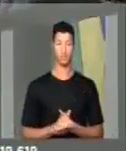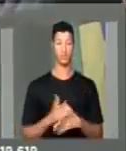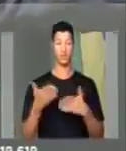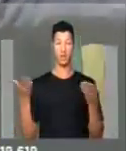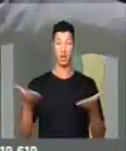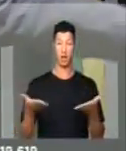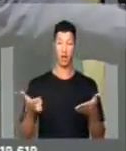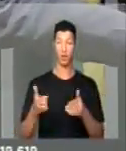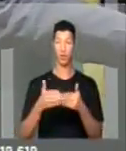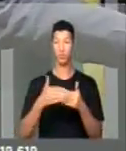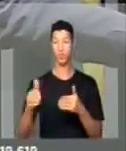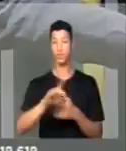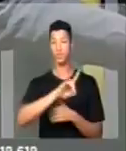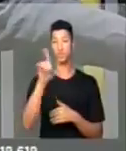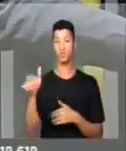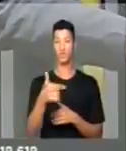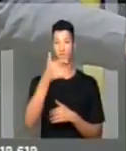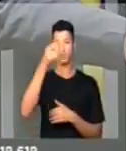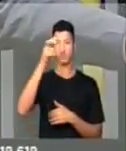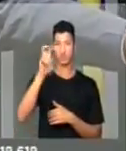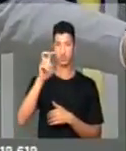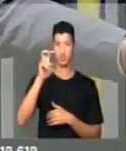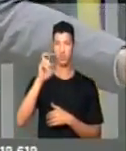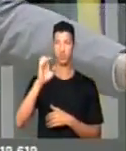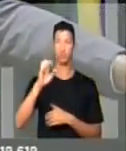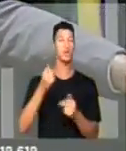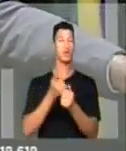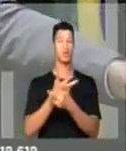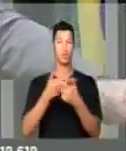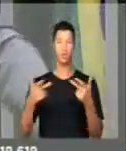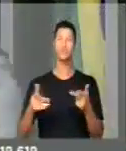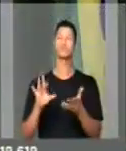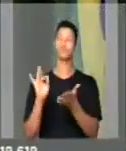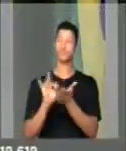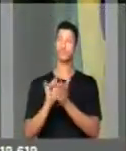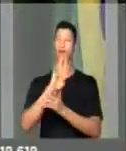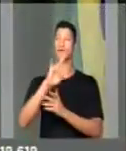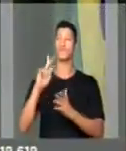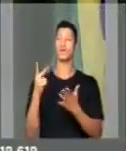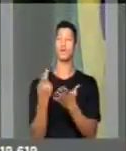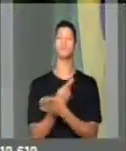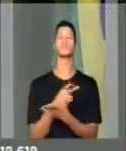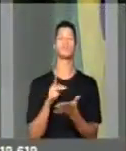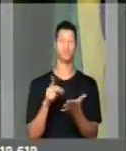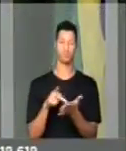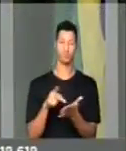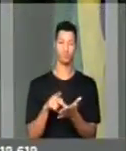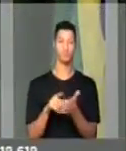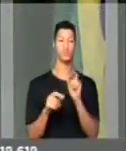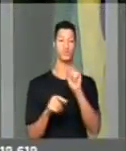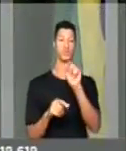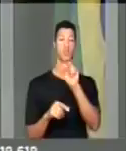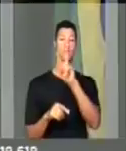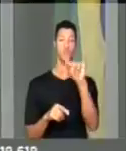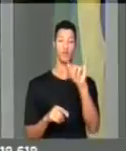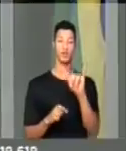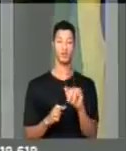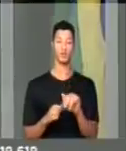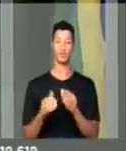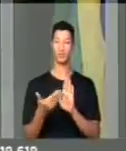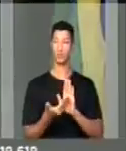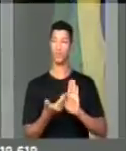E agora, no próximo dia 25, as coisas realmente irão acontecer de fato, que vai ser